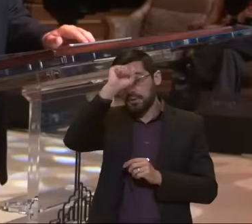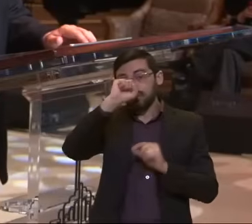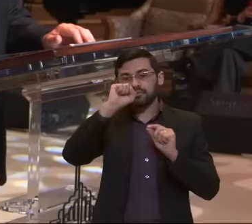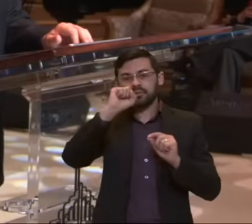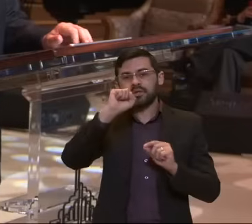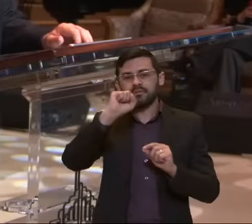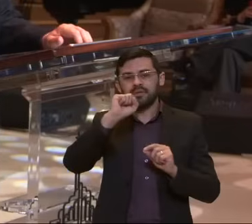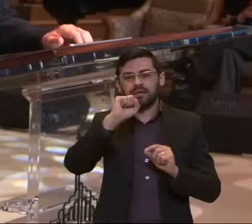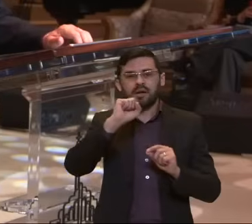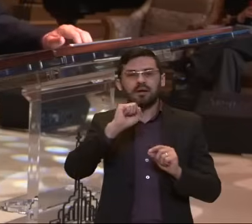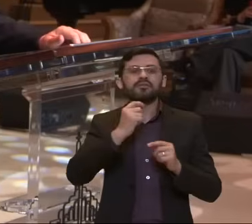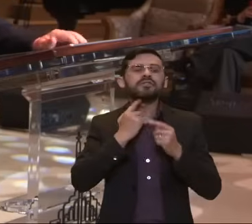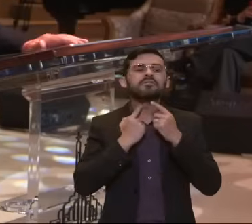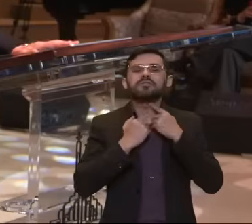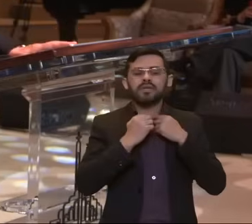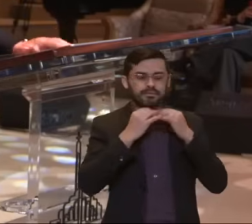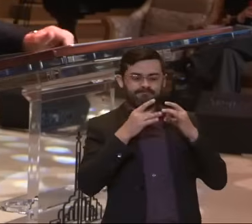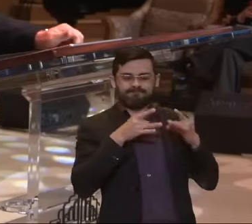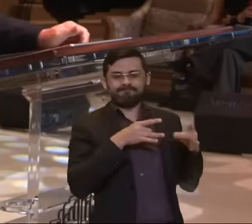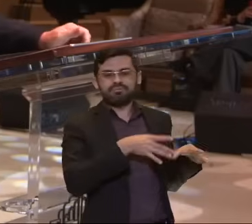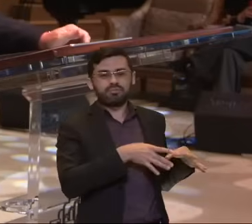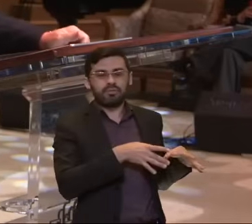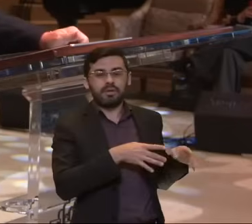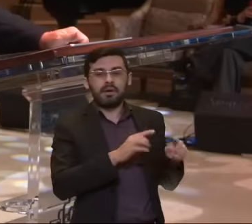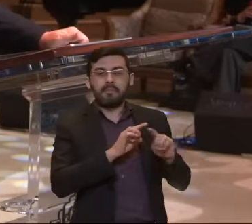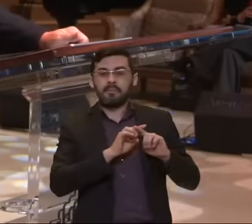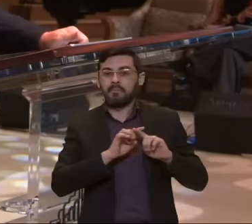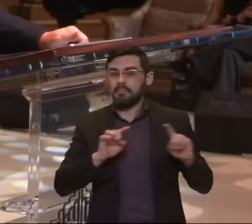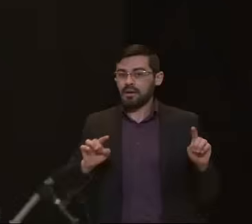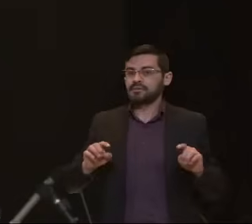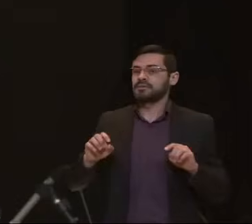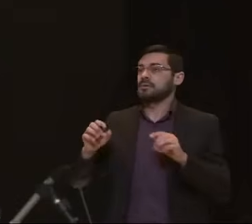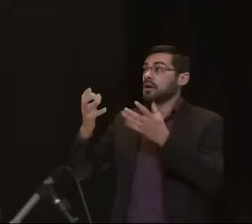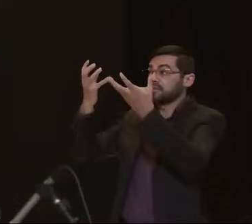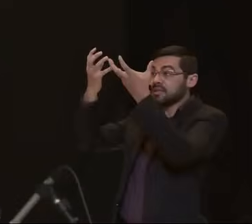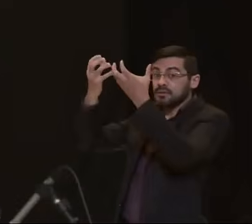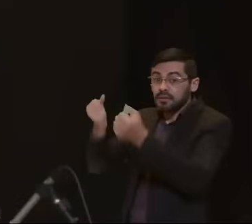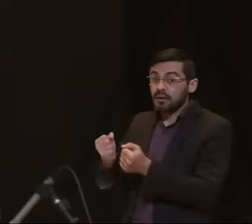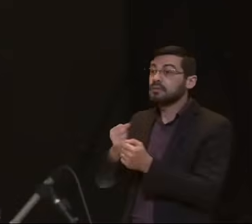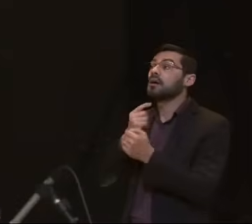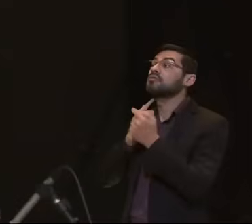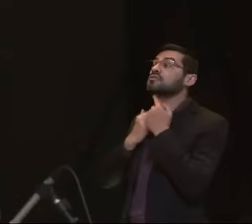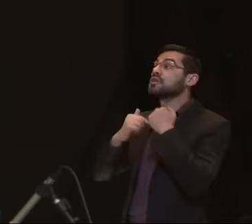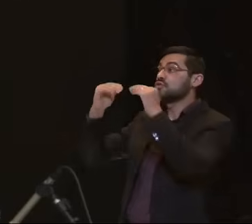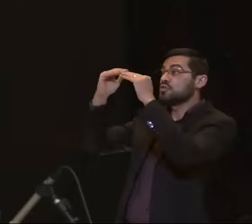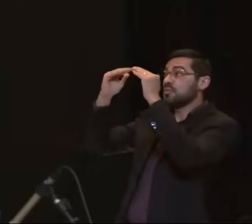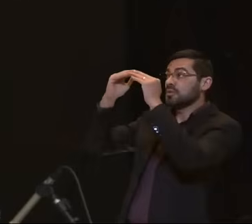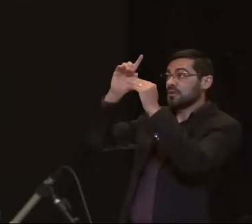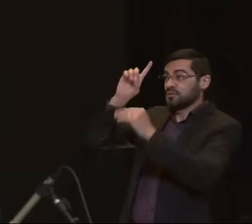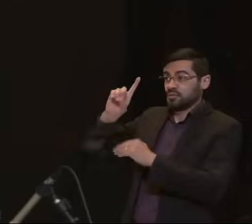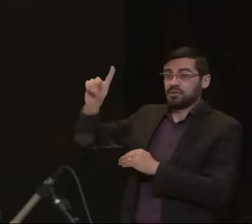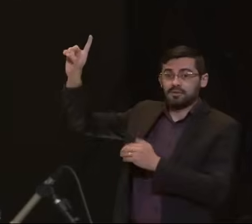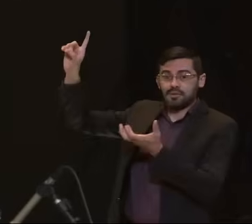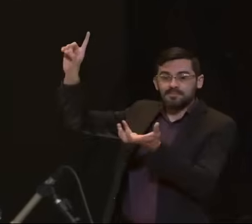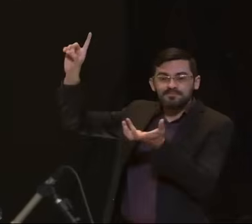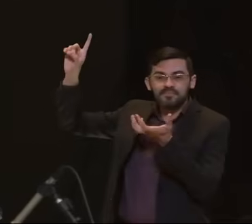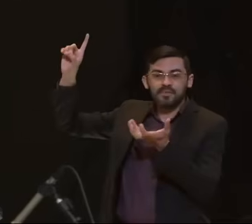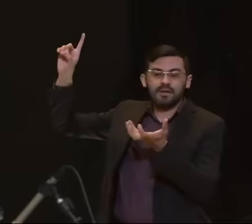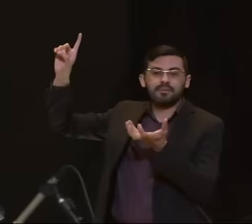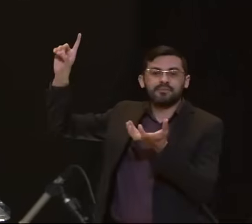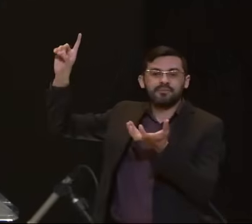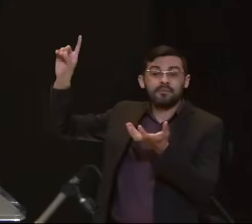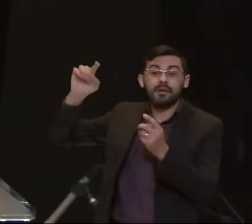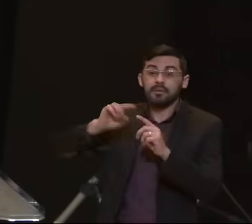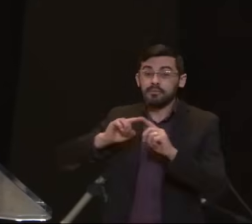nós mesmos, e sim a Jesus pelo poder do Espírito Santo. Mas